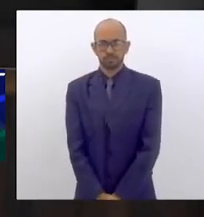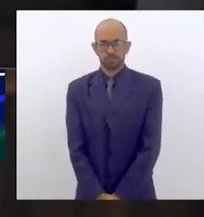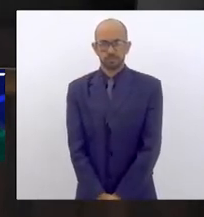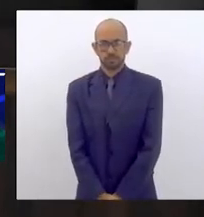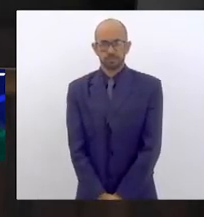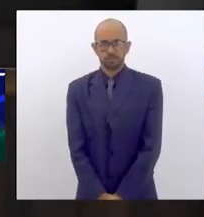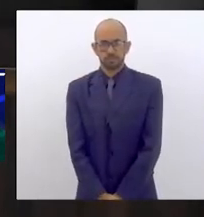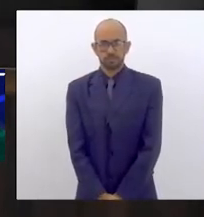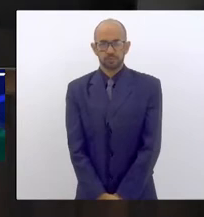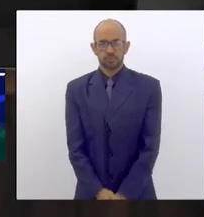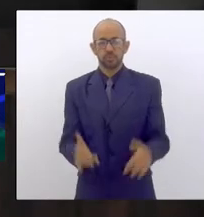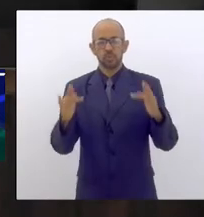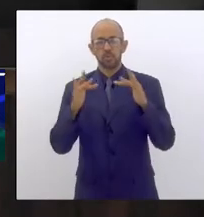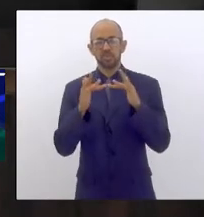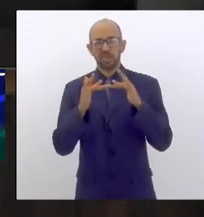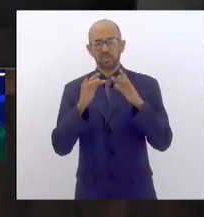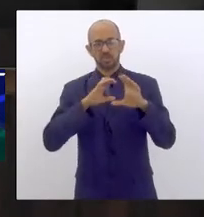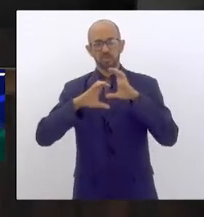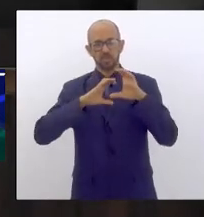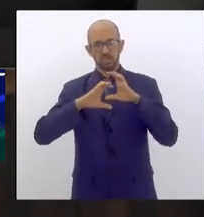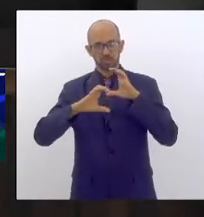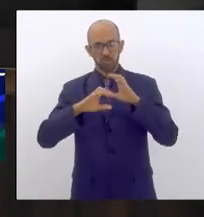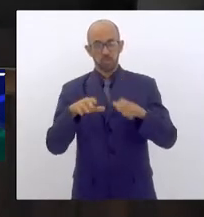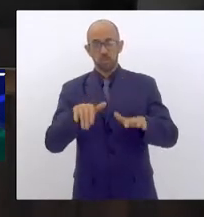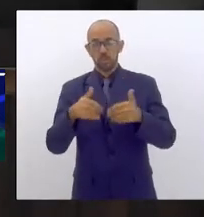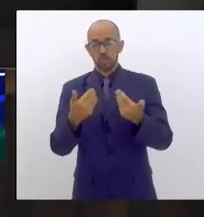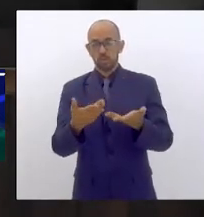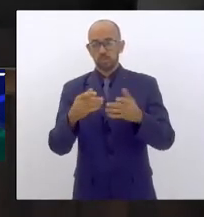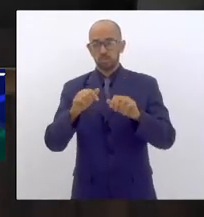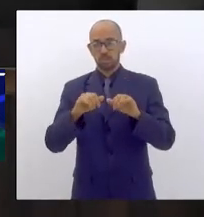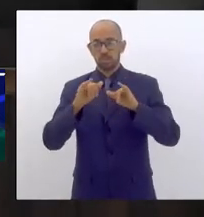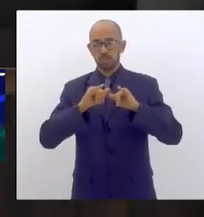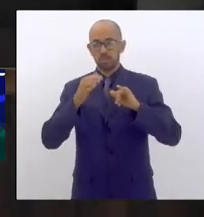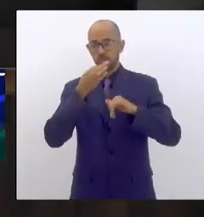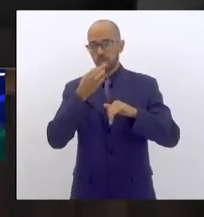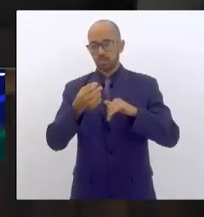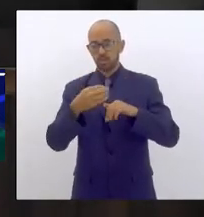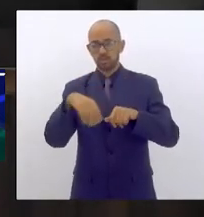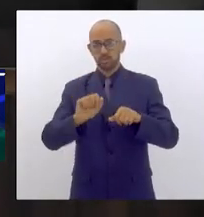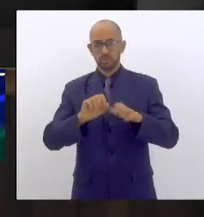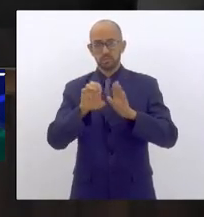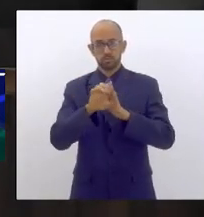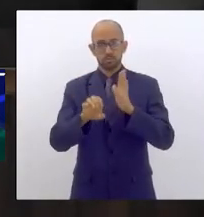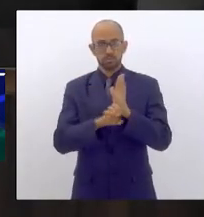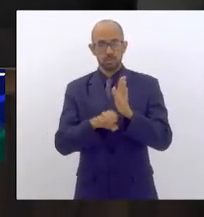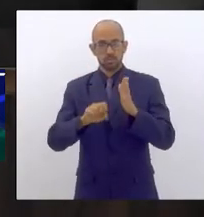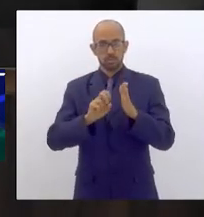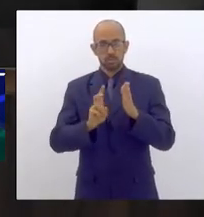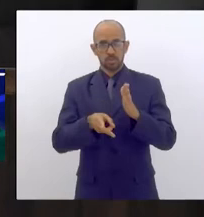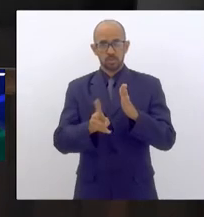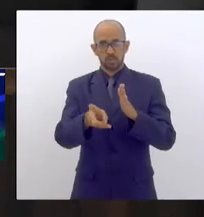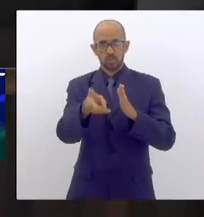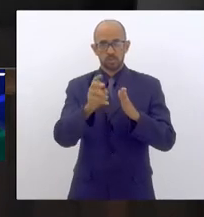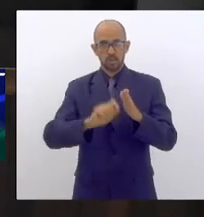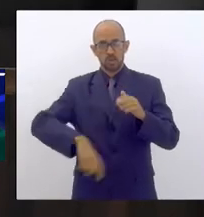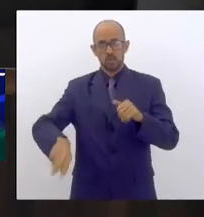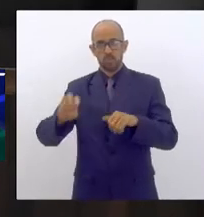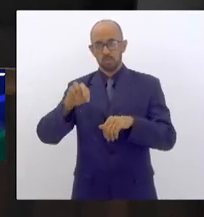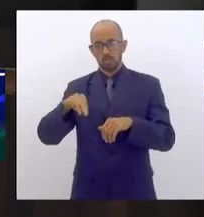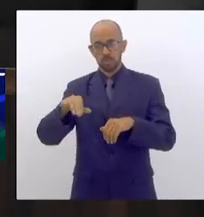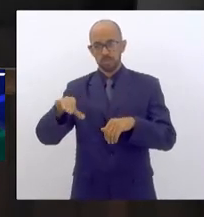e Contactless. Parecer da Comissão de Emendas Condicionais e Veto pela Manutenção, relator Marcelo